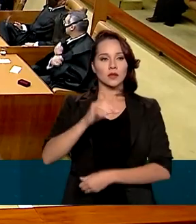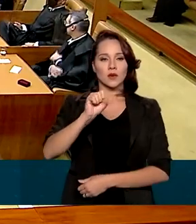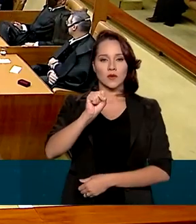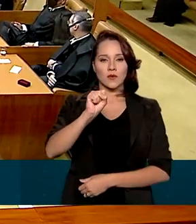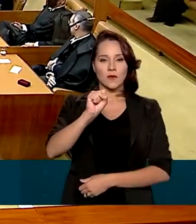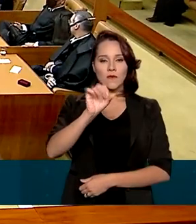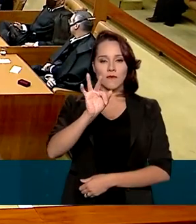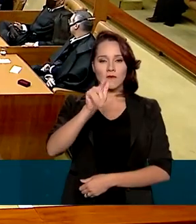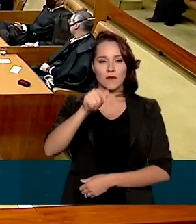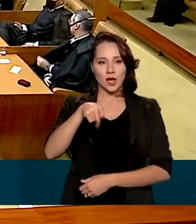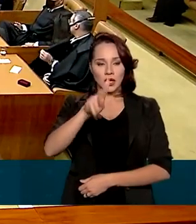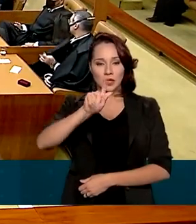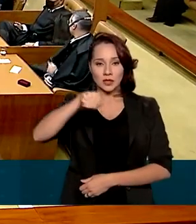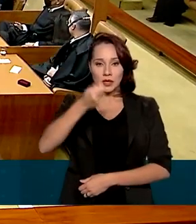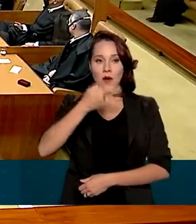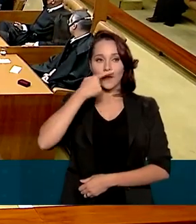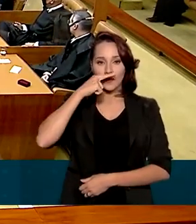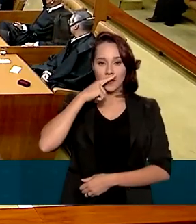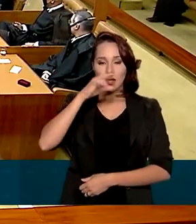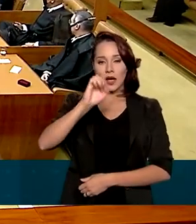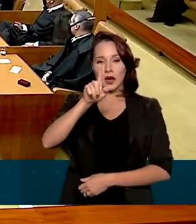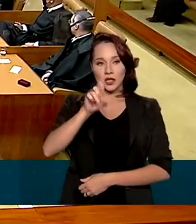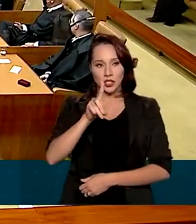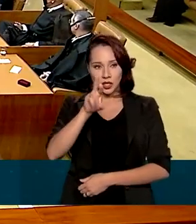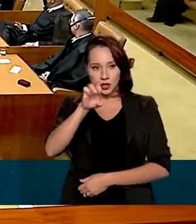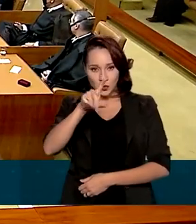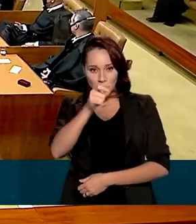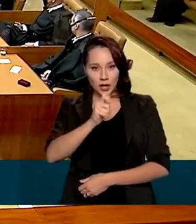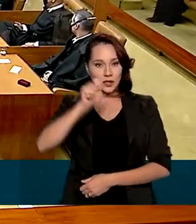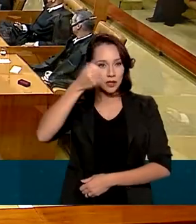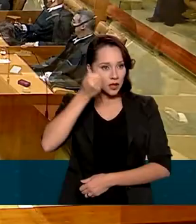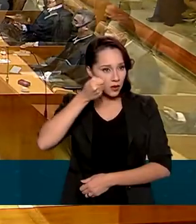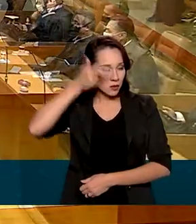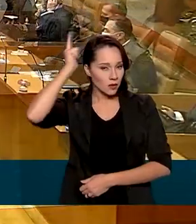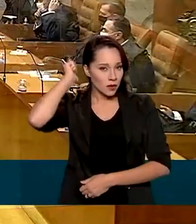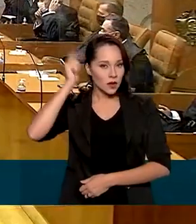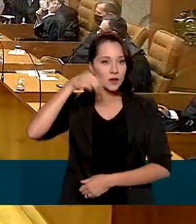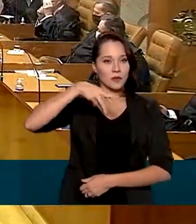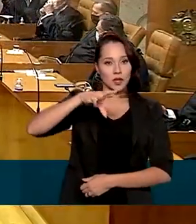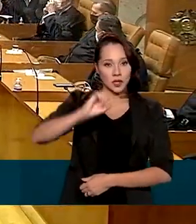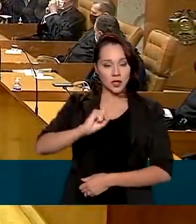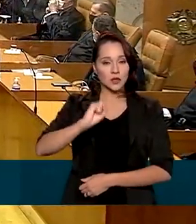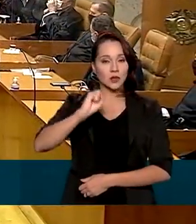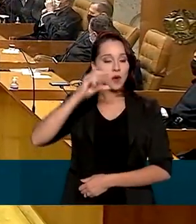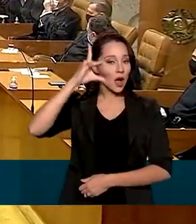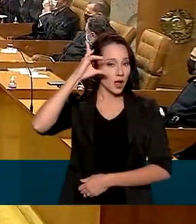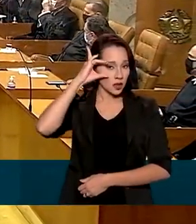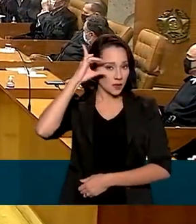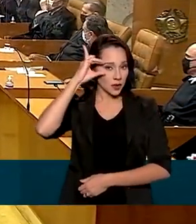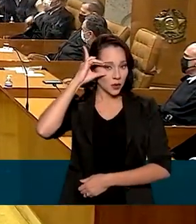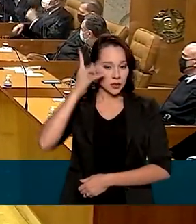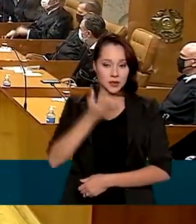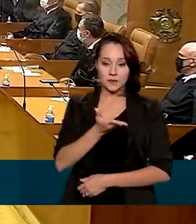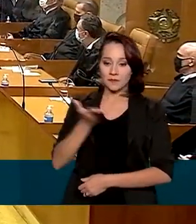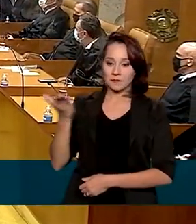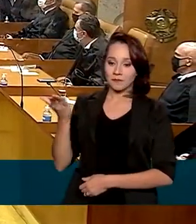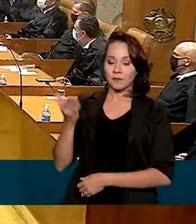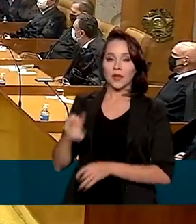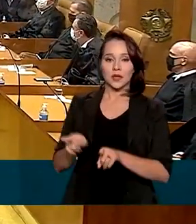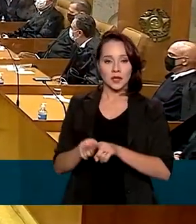Fachin, ministro Alexandre Moraes, ministro Nunes Marques, ministro André Mendonça e Sua